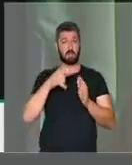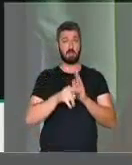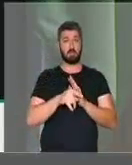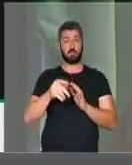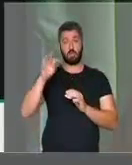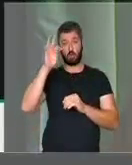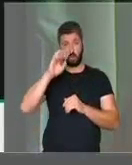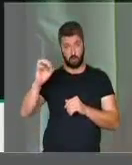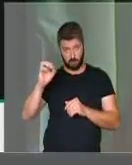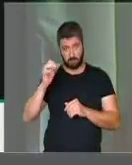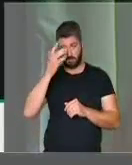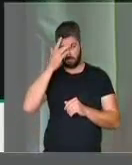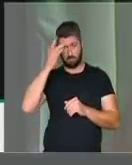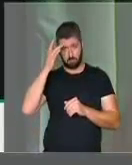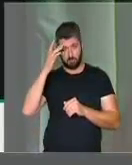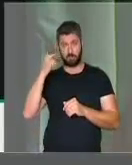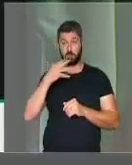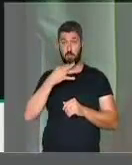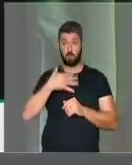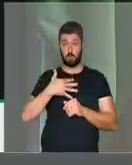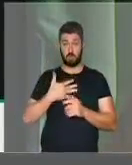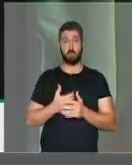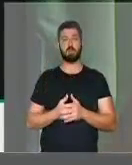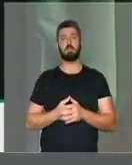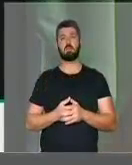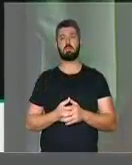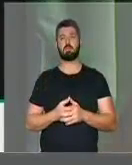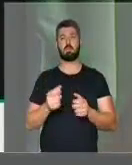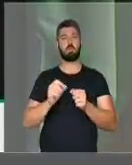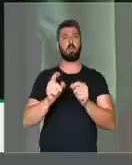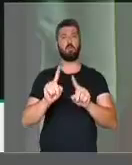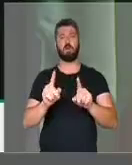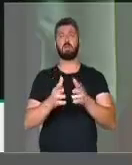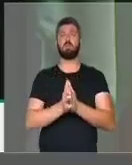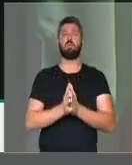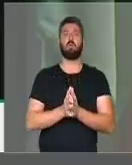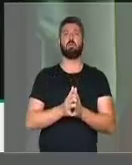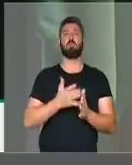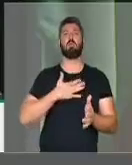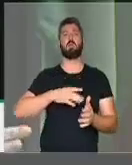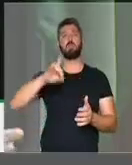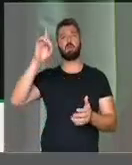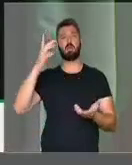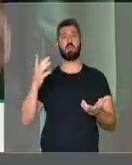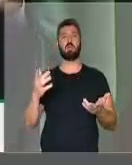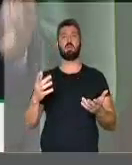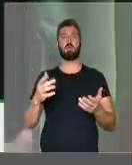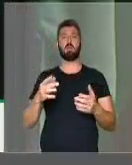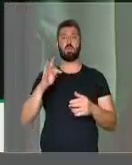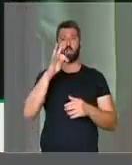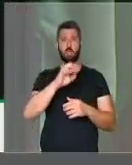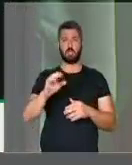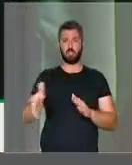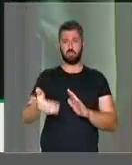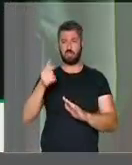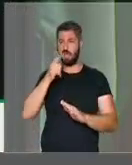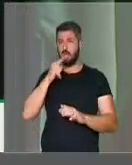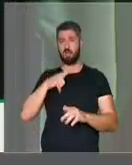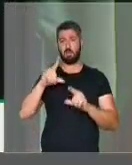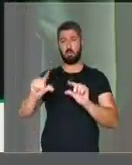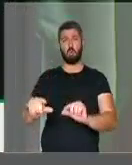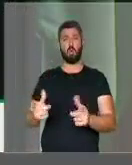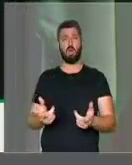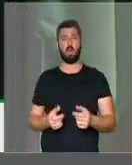Tocantins, de pessoas minhas conhecidas. Não faça isso, pelo amor de Deus, tira a água de Tocantins. Tocantins está com